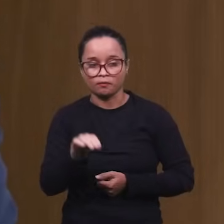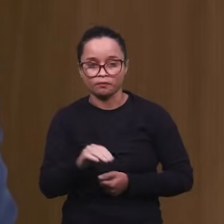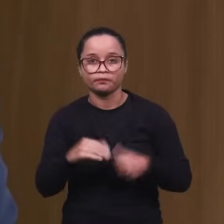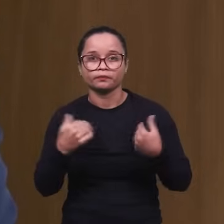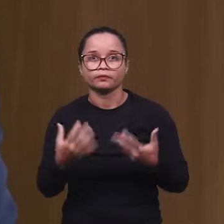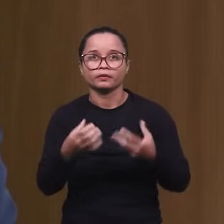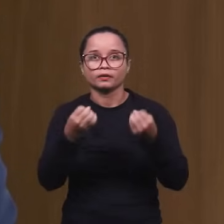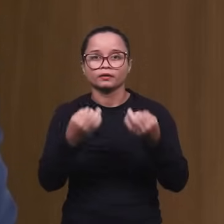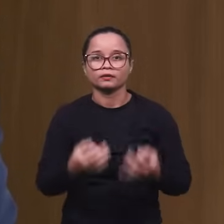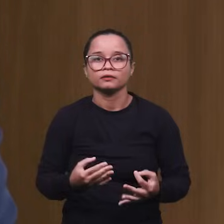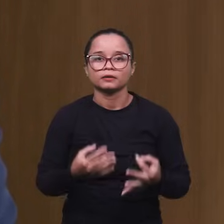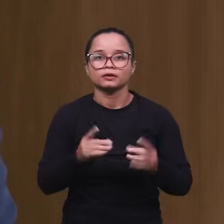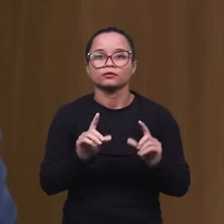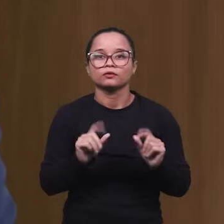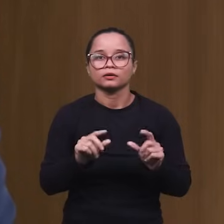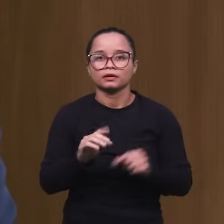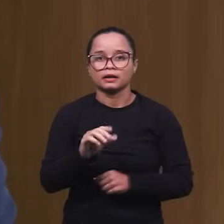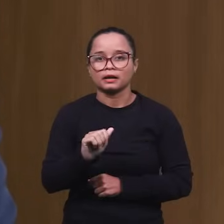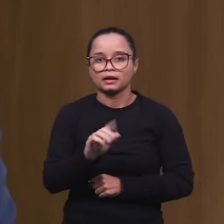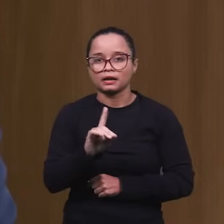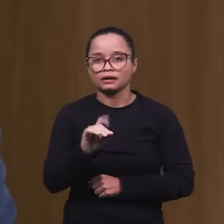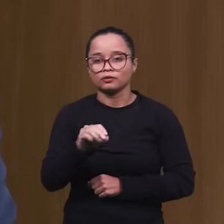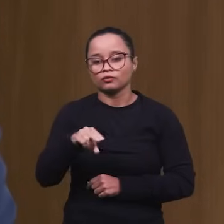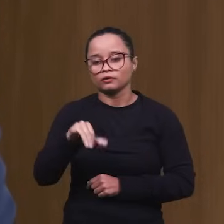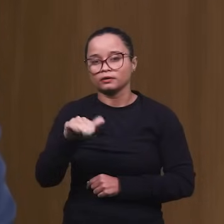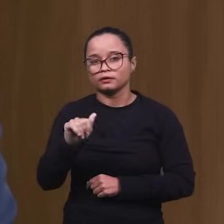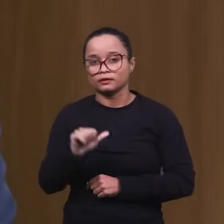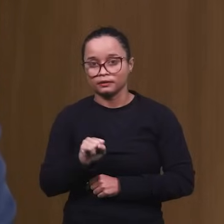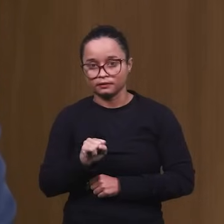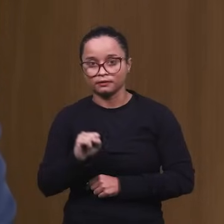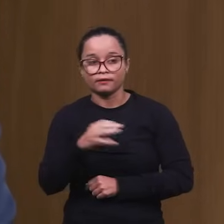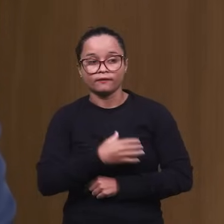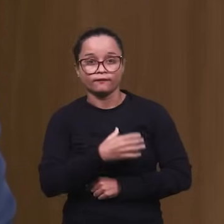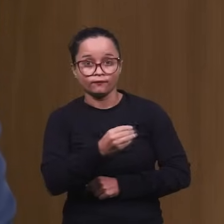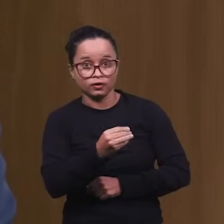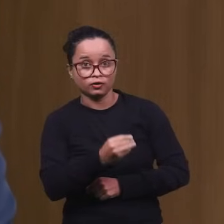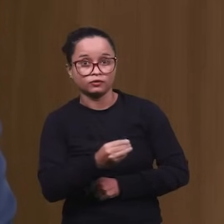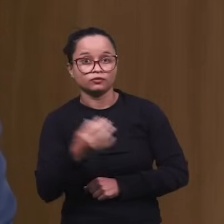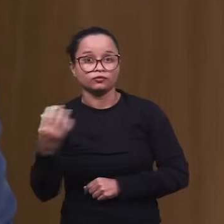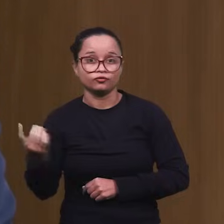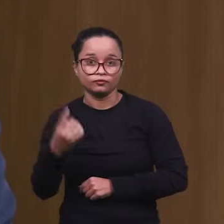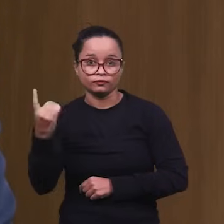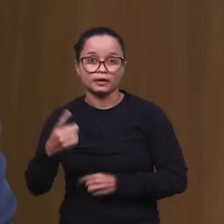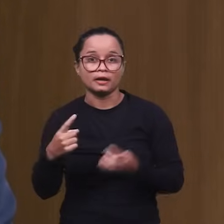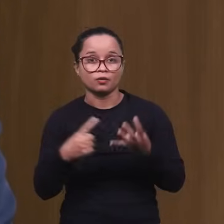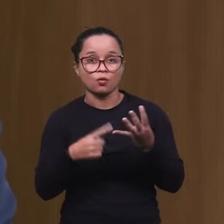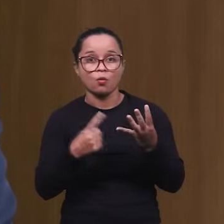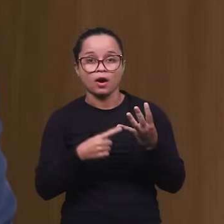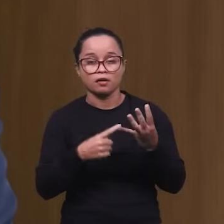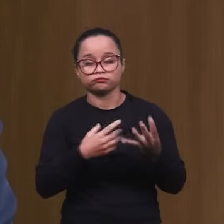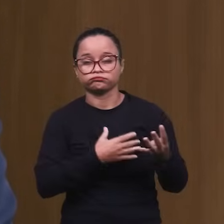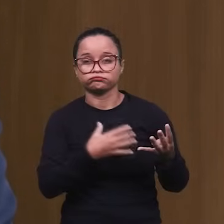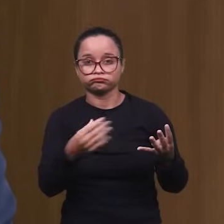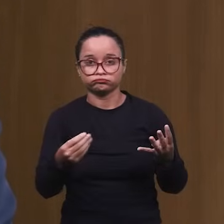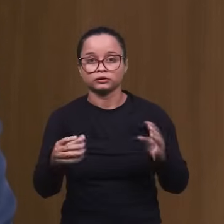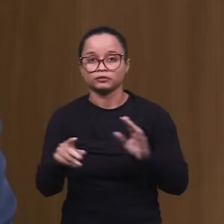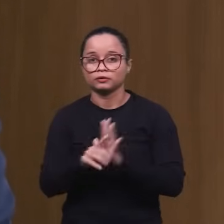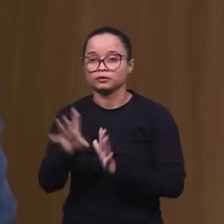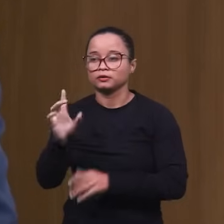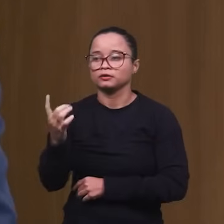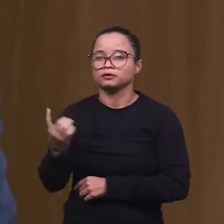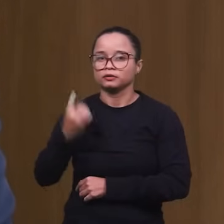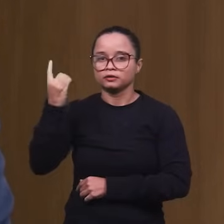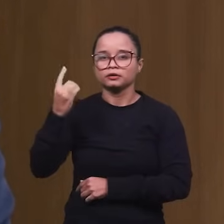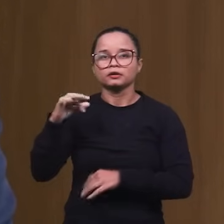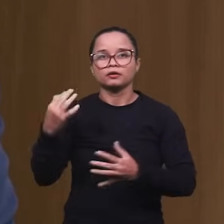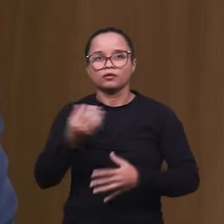sobre Adonias, né? Filho de Davi, o quarto filho de Davi. E